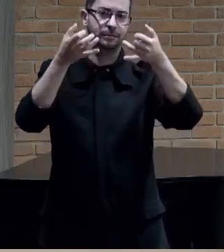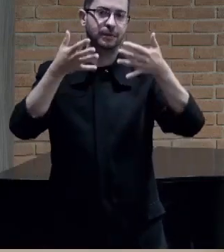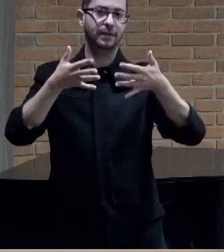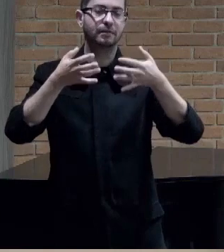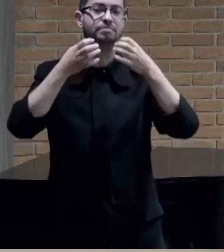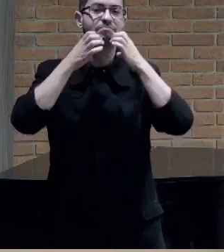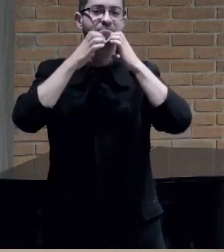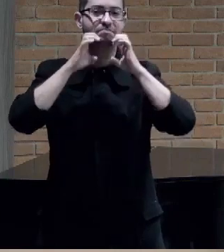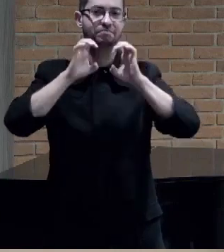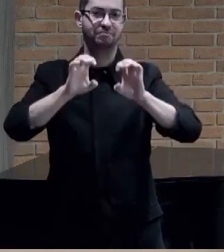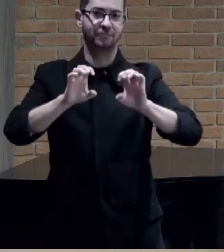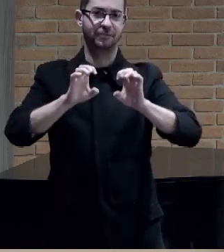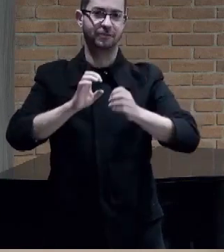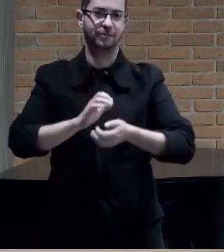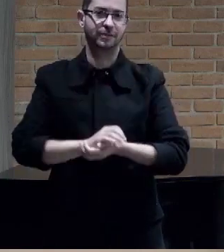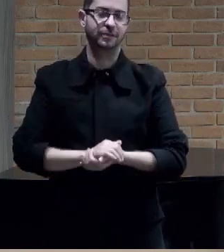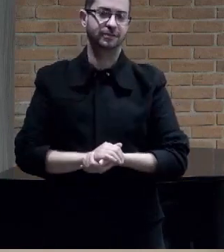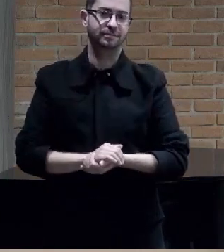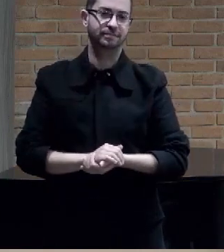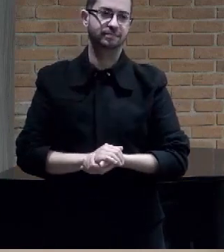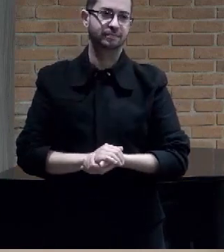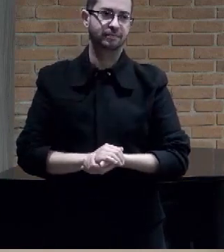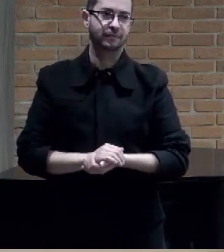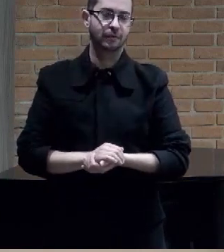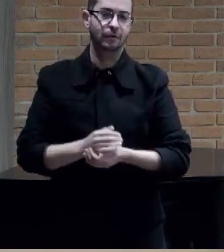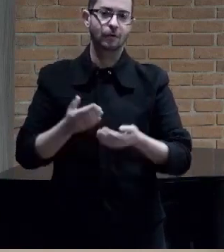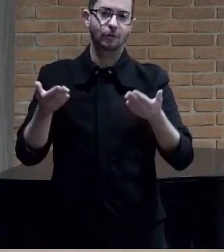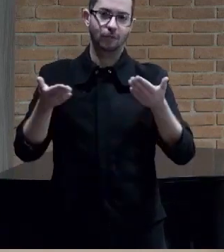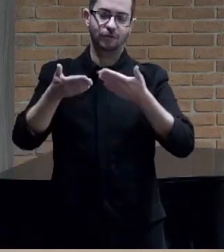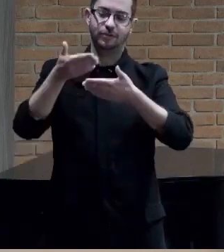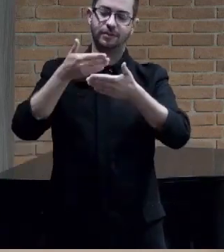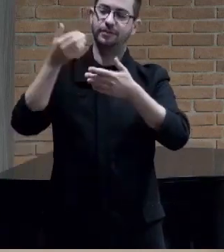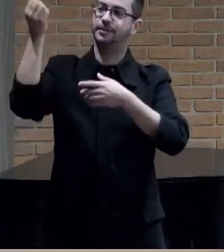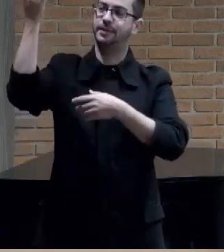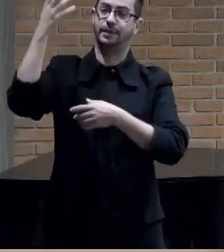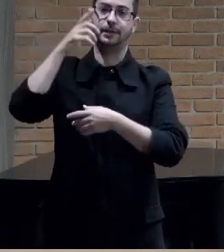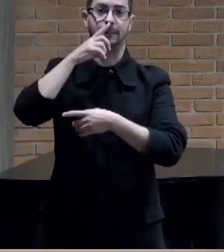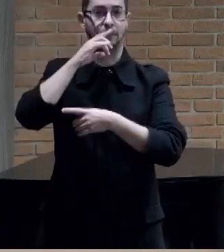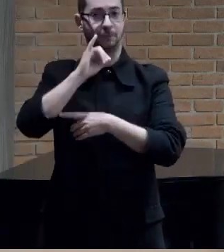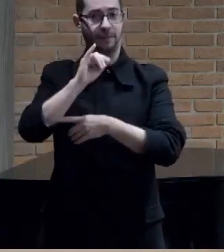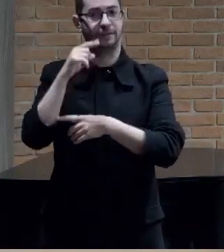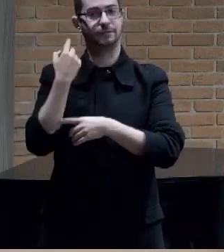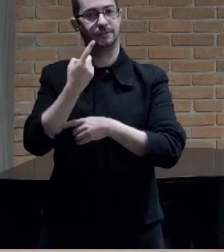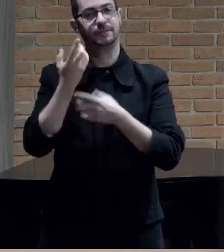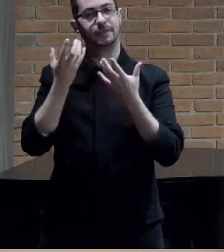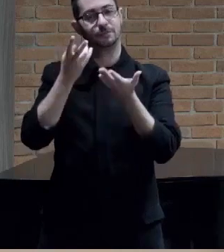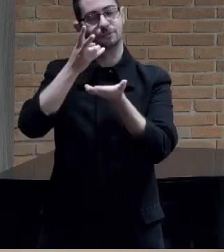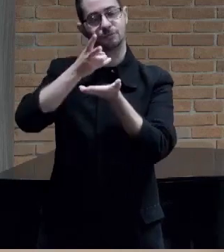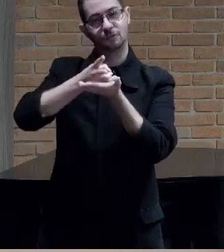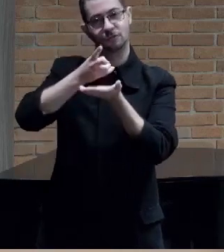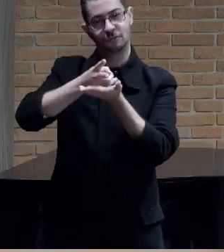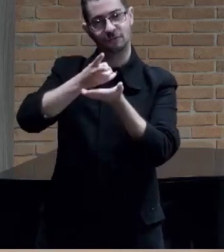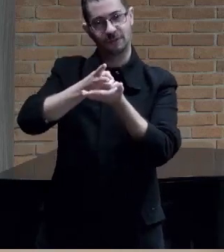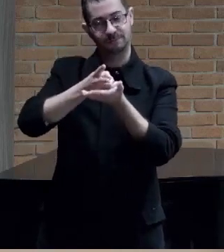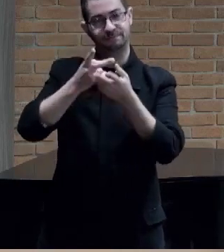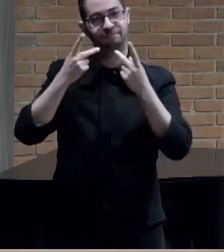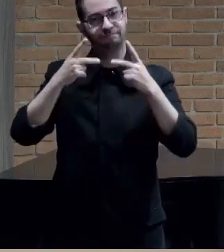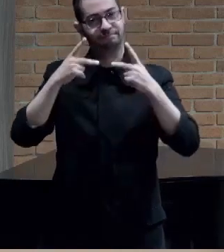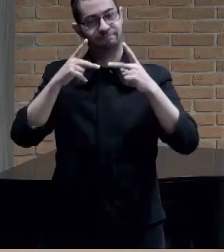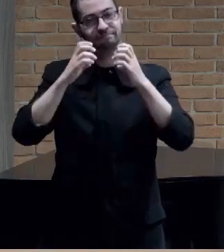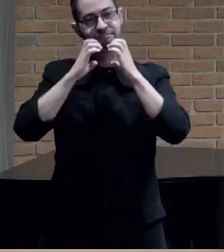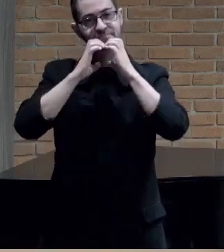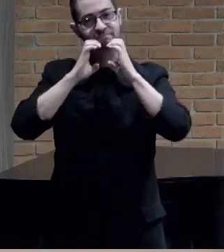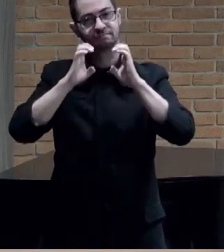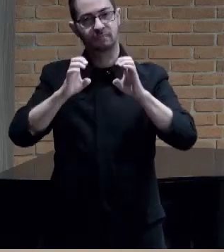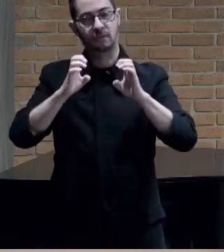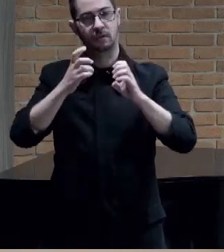Evangelho. E hoje, pela graça do Pai, nós queremos continuar esse assunto. Falamos um